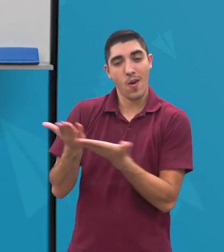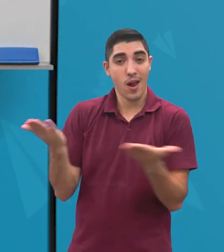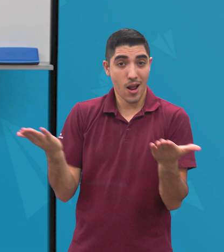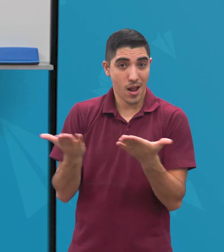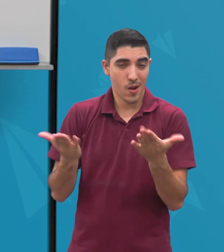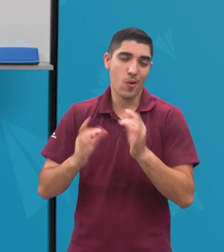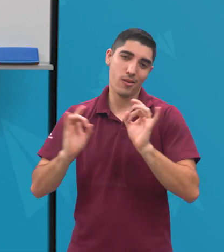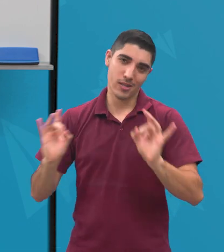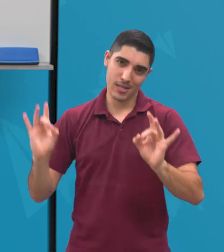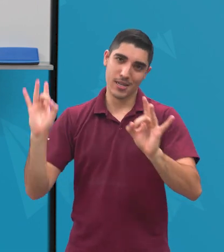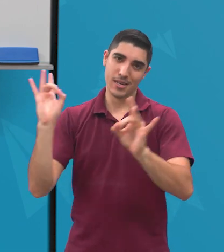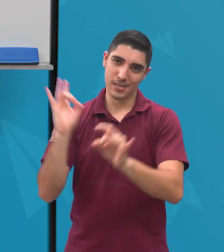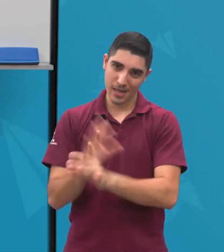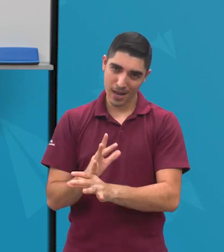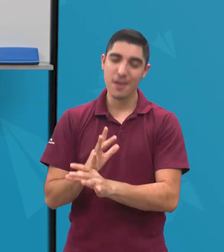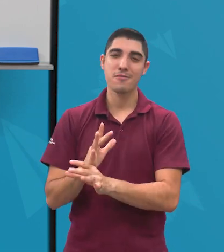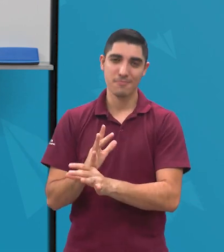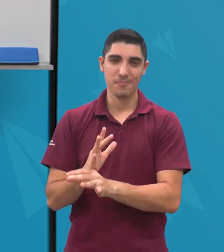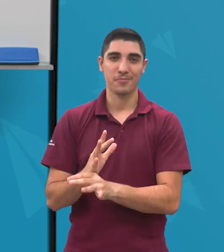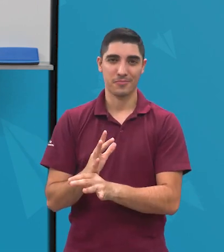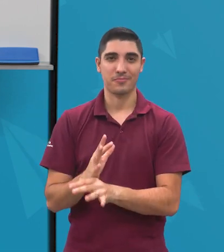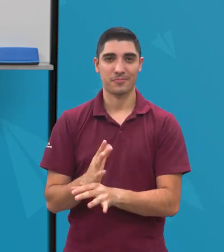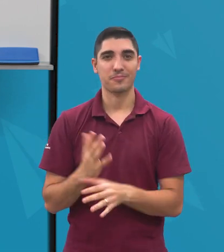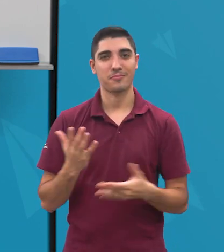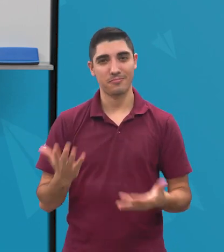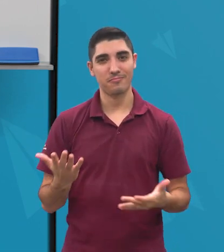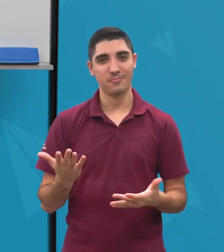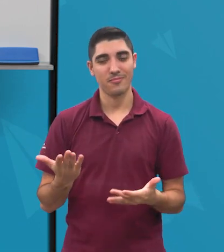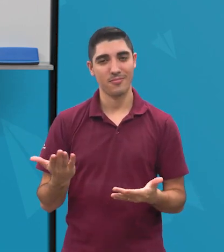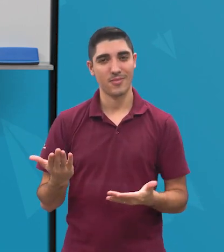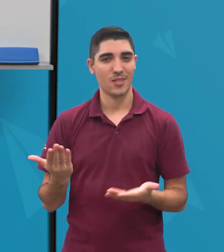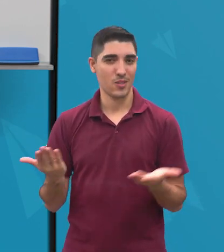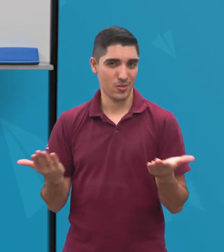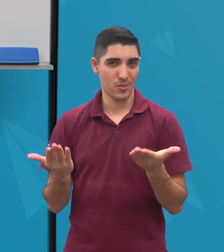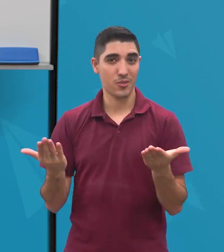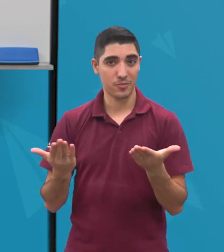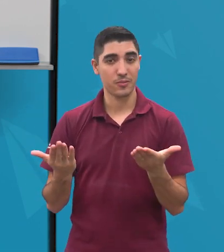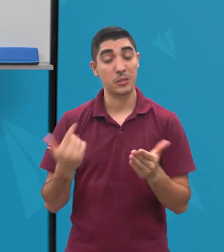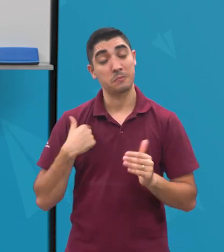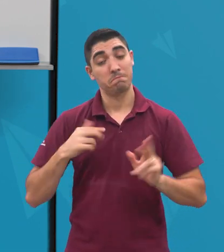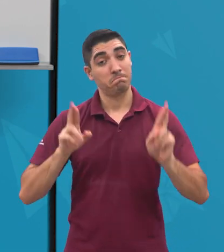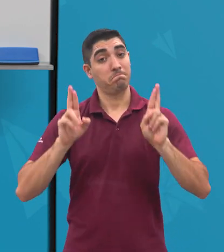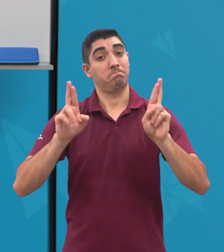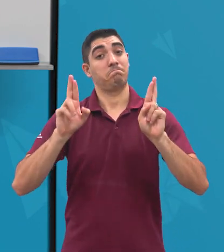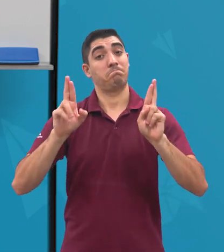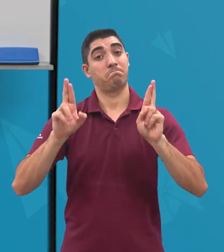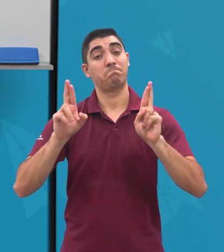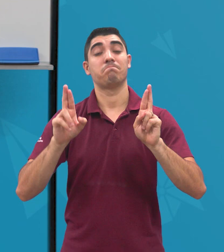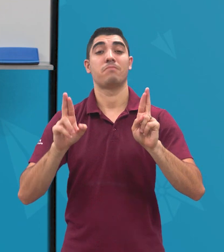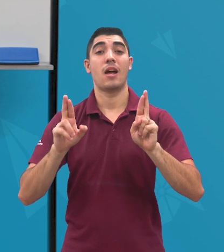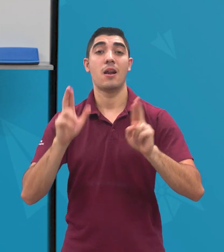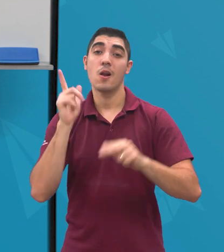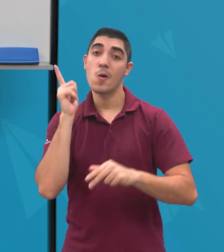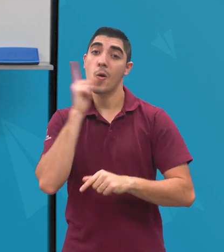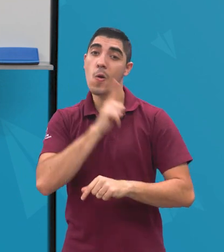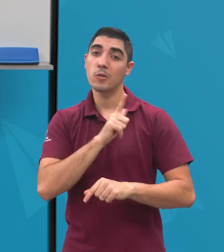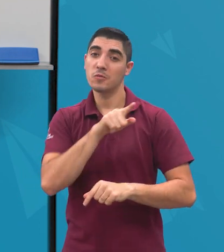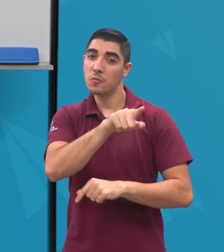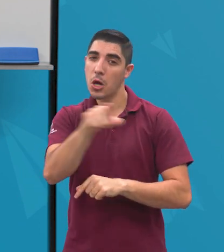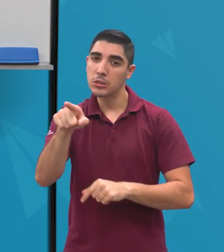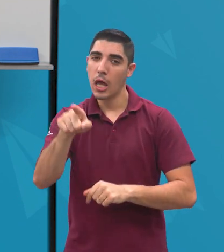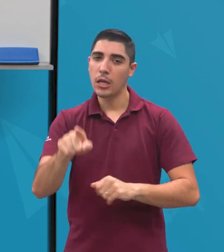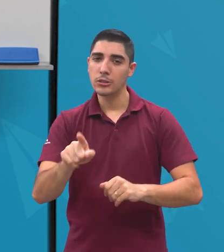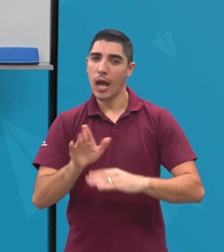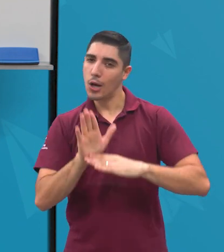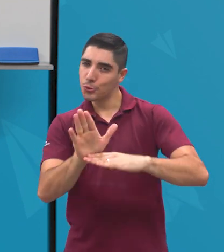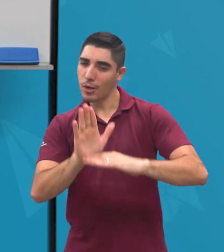encerro essa nossa aula, essa nossa conversa. Eu espero que ela tenha sido